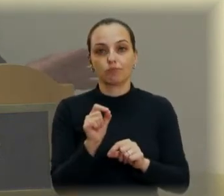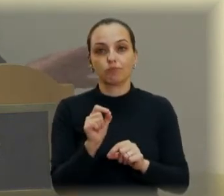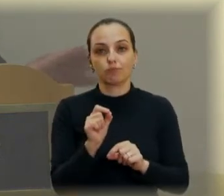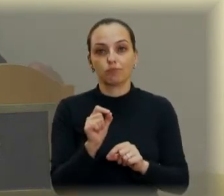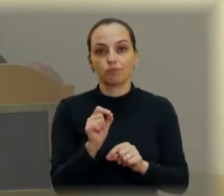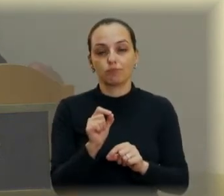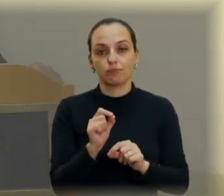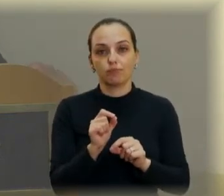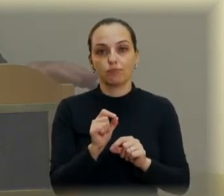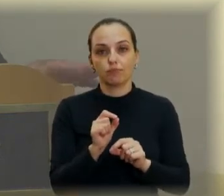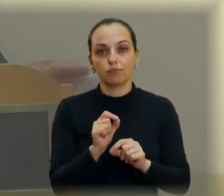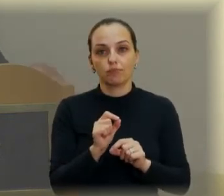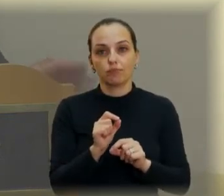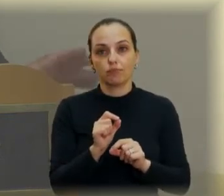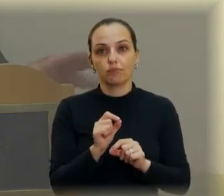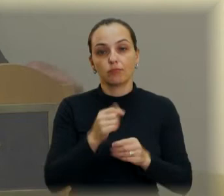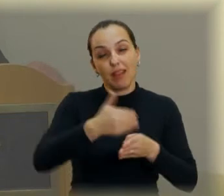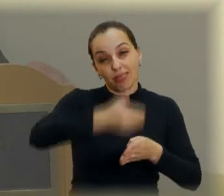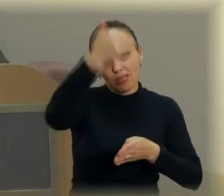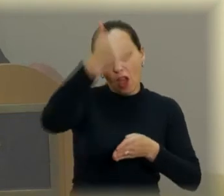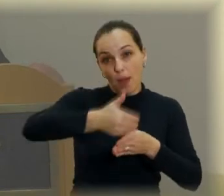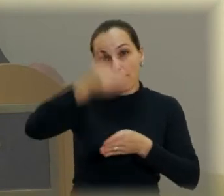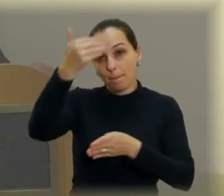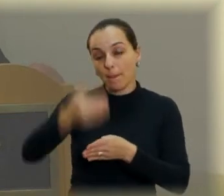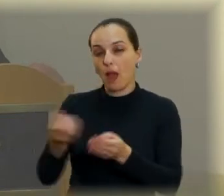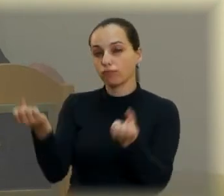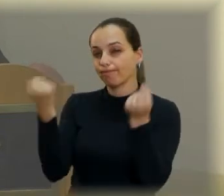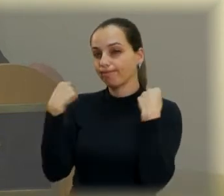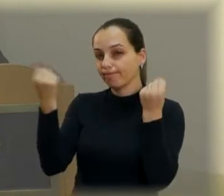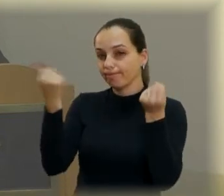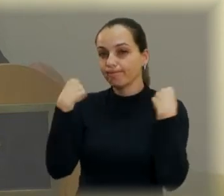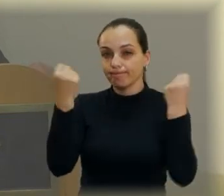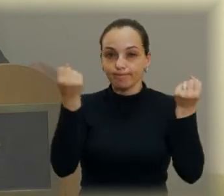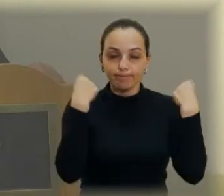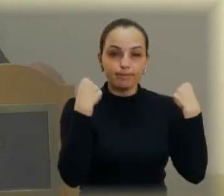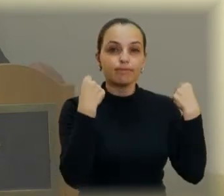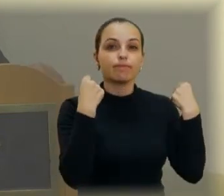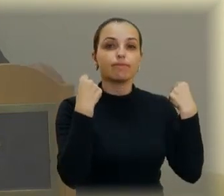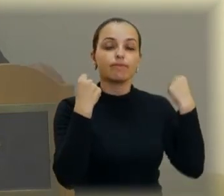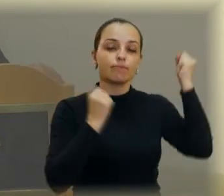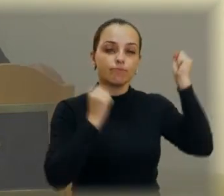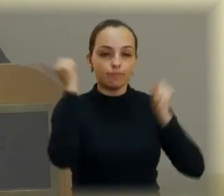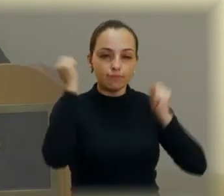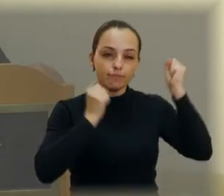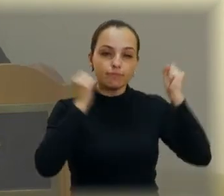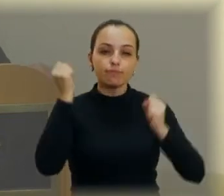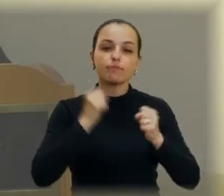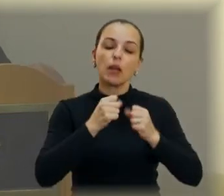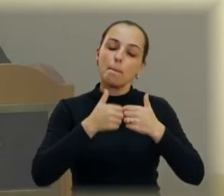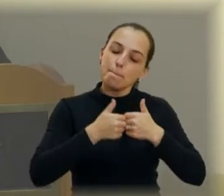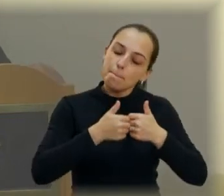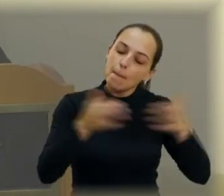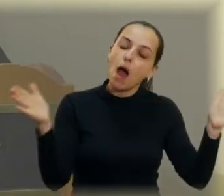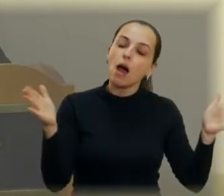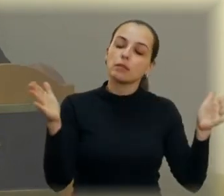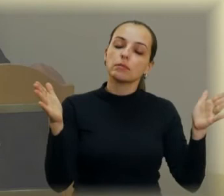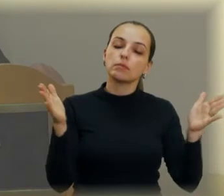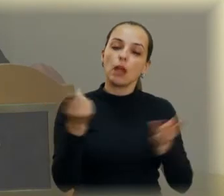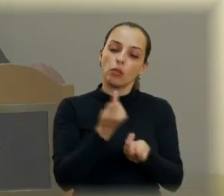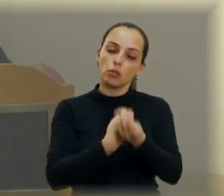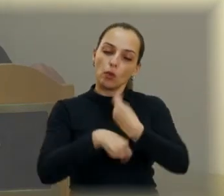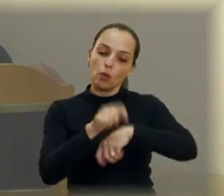com todos os cuidados Comércio e Indústria começar reabrir tratar o movimento da economia